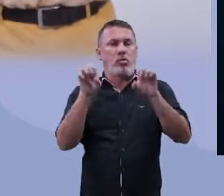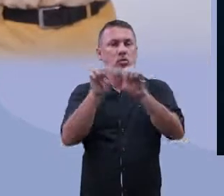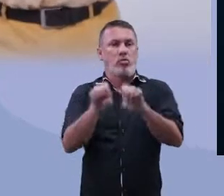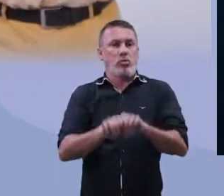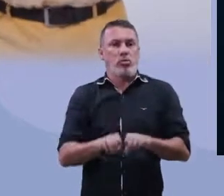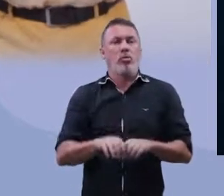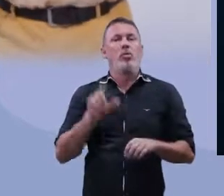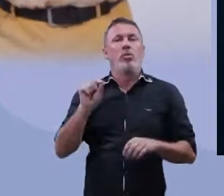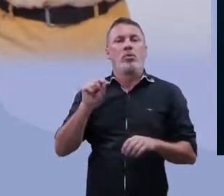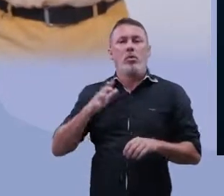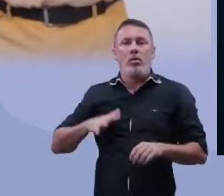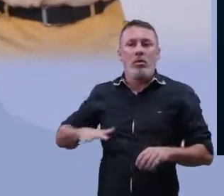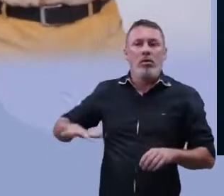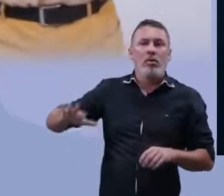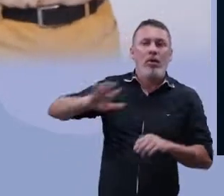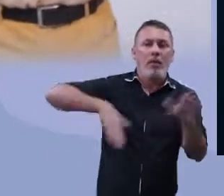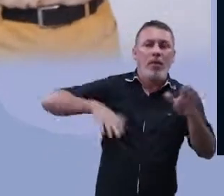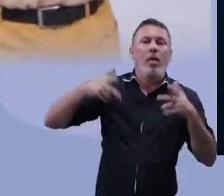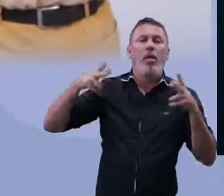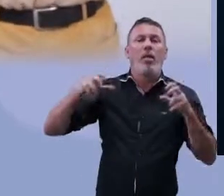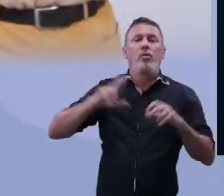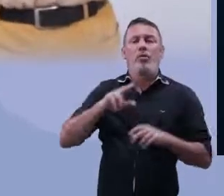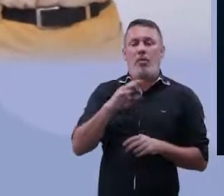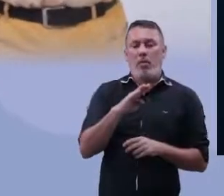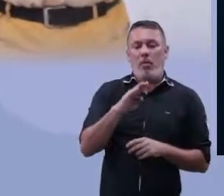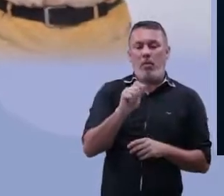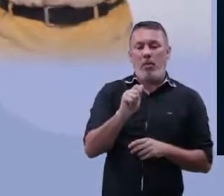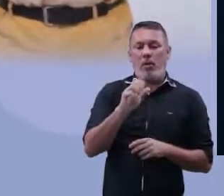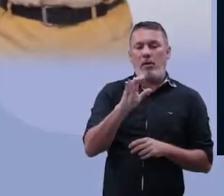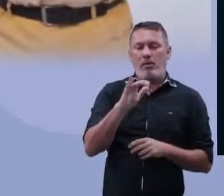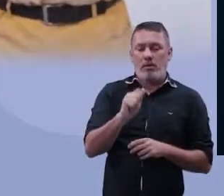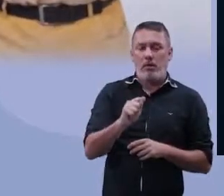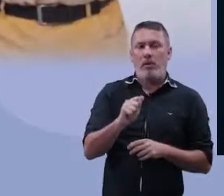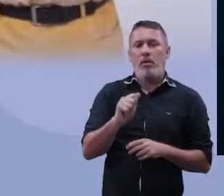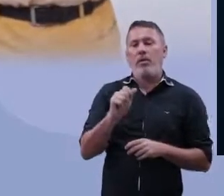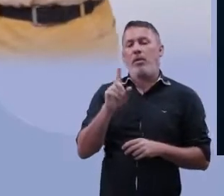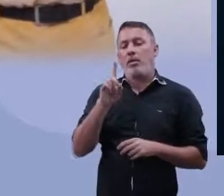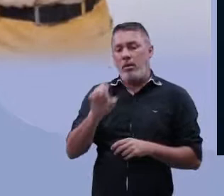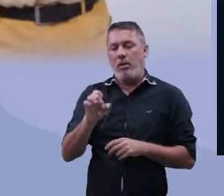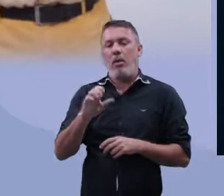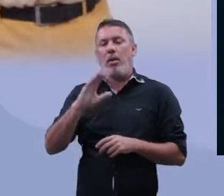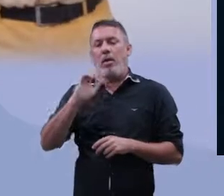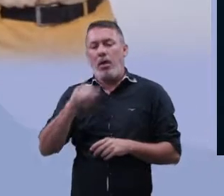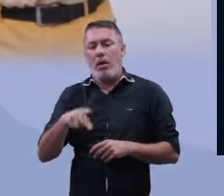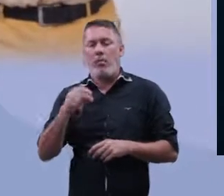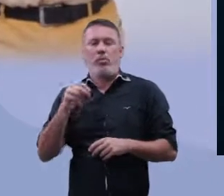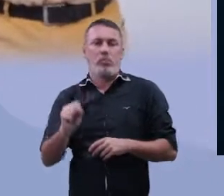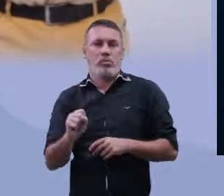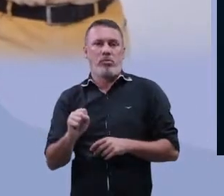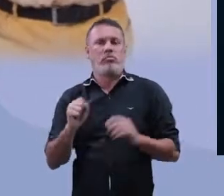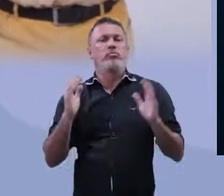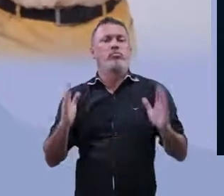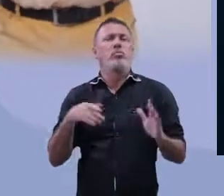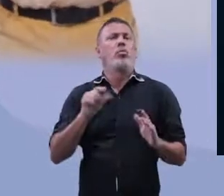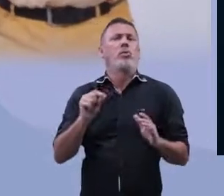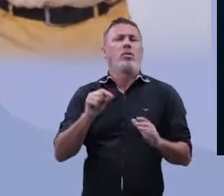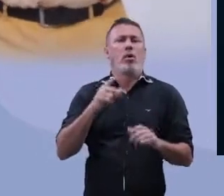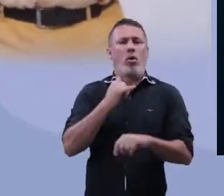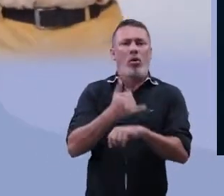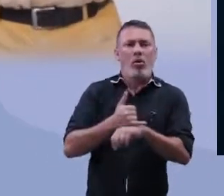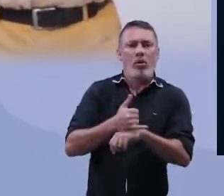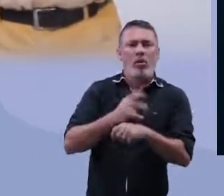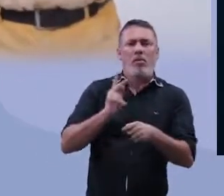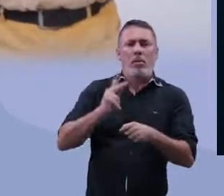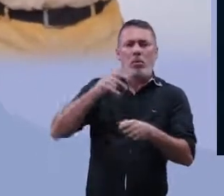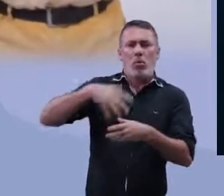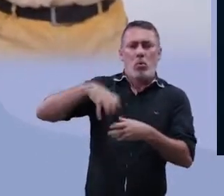da chamada Bacia de Campos, né, e nós temos campos petrolíferos representativos aqui no litoral capixaba, principalmente na